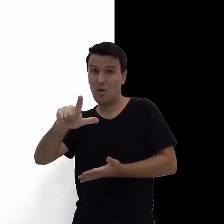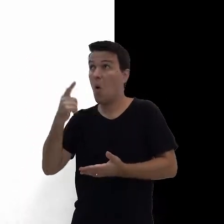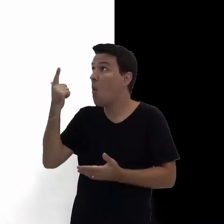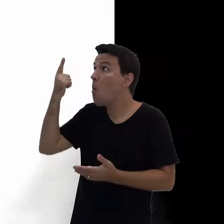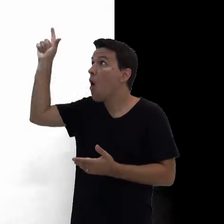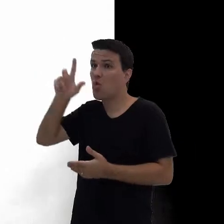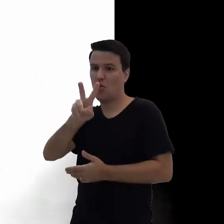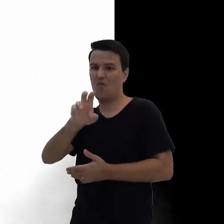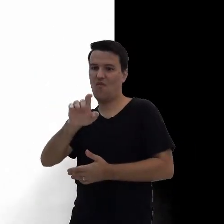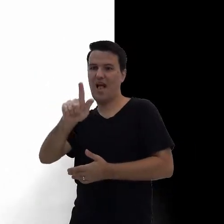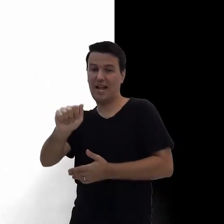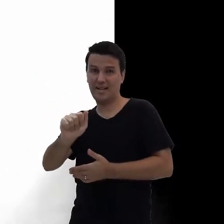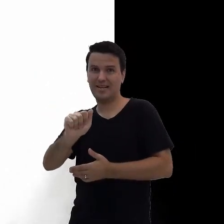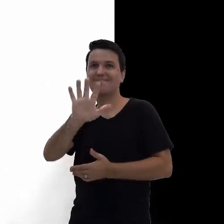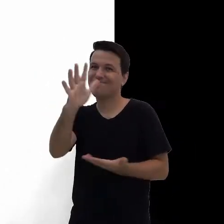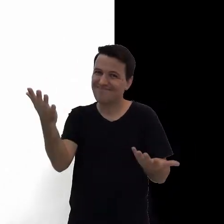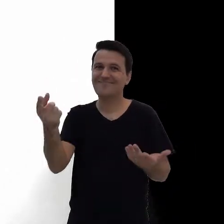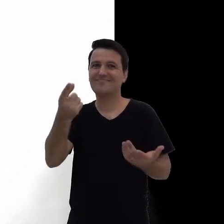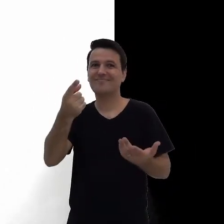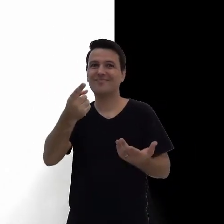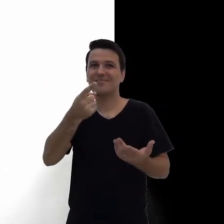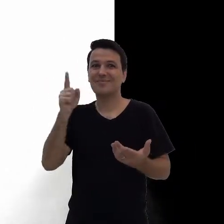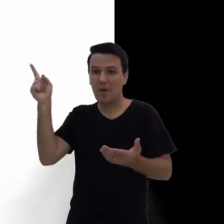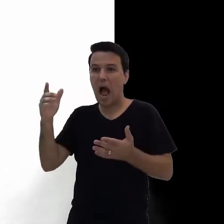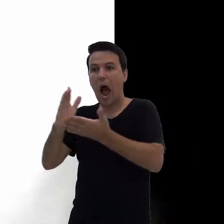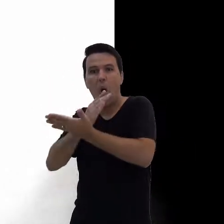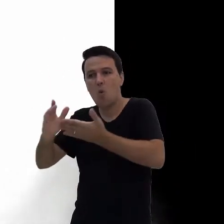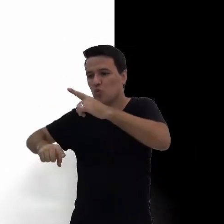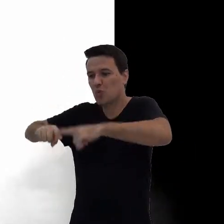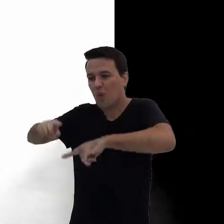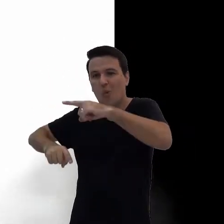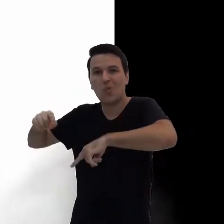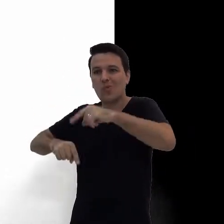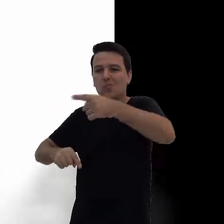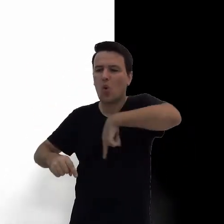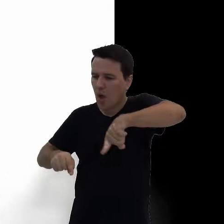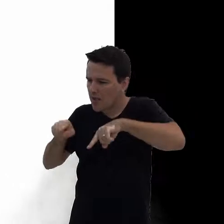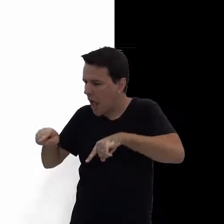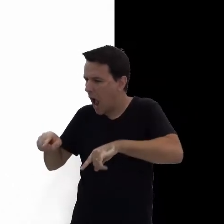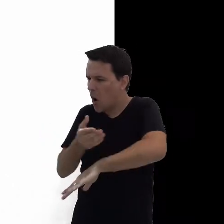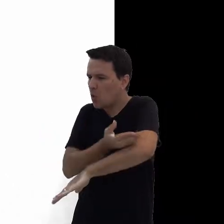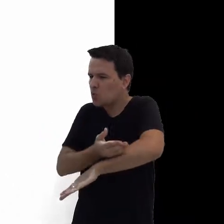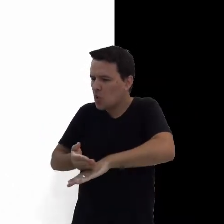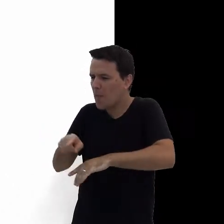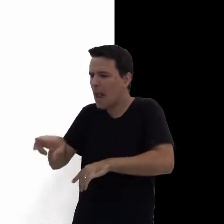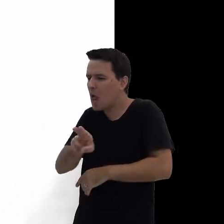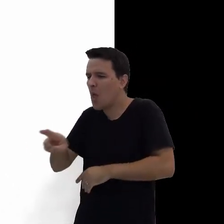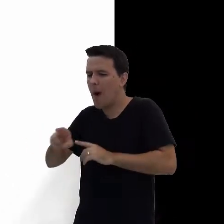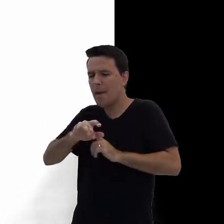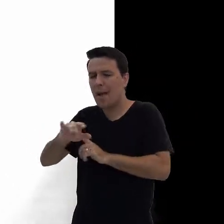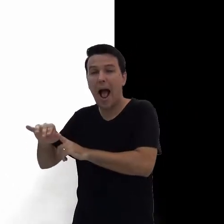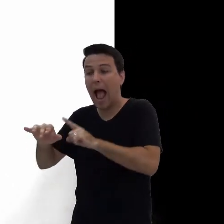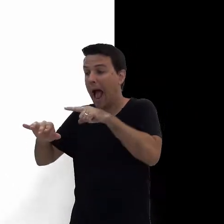O outro era Vega. Na verdade, para alguns produtos, nós estamos acostumados a chamá-los